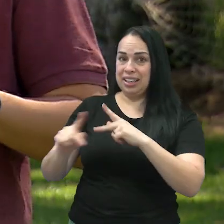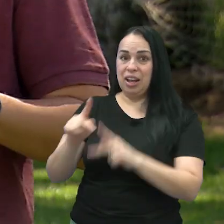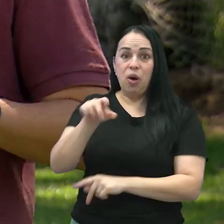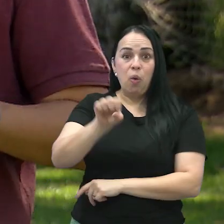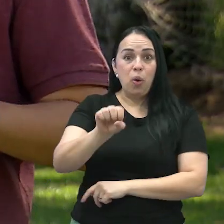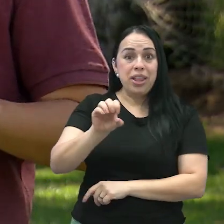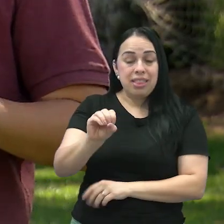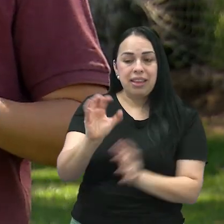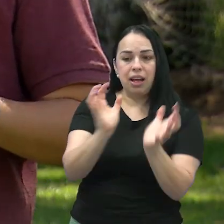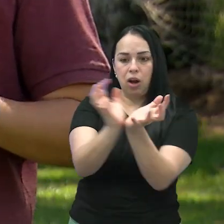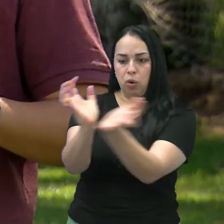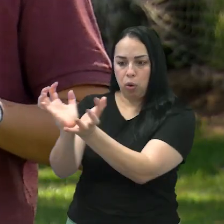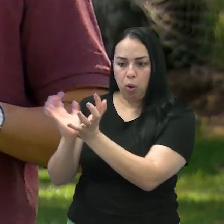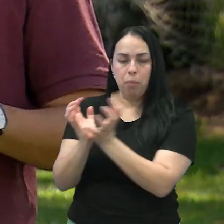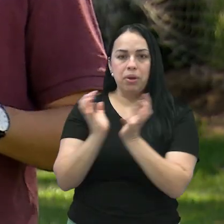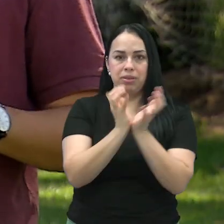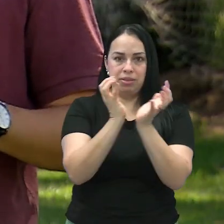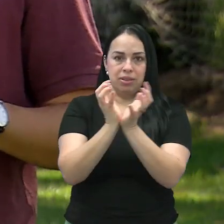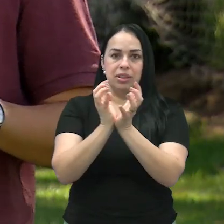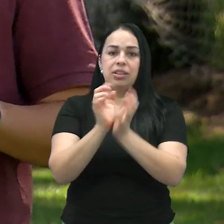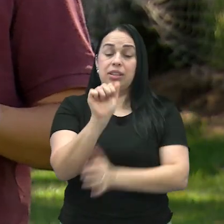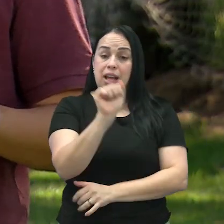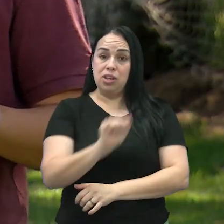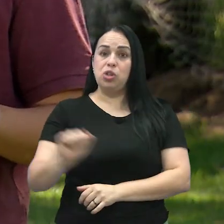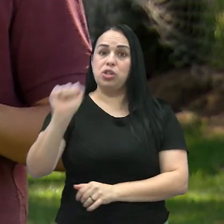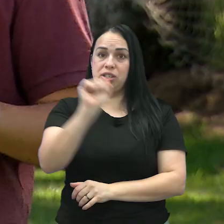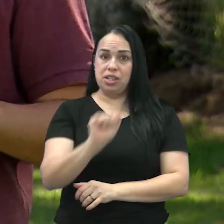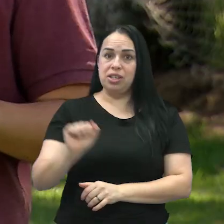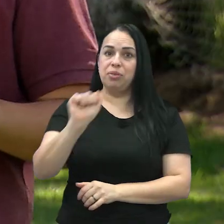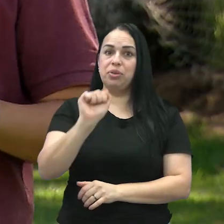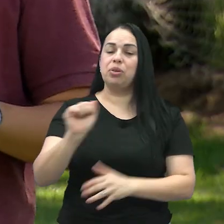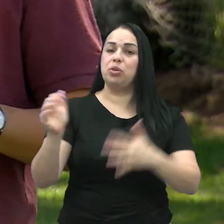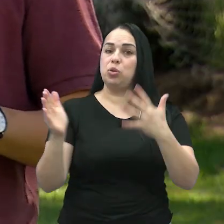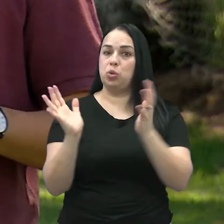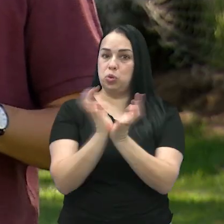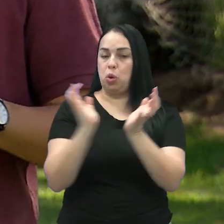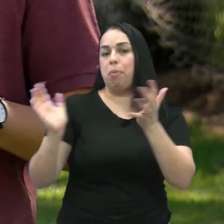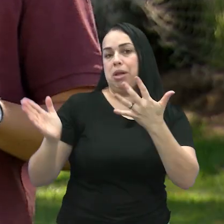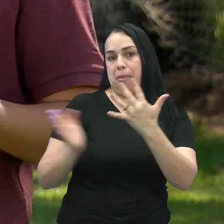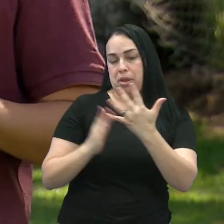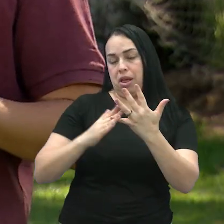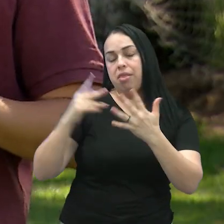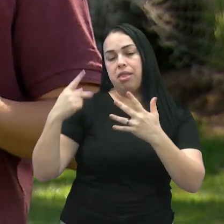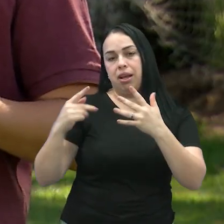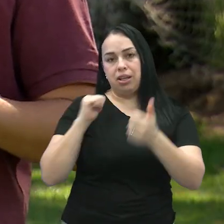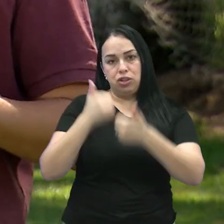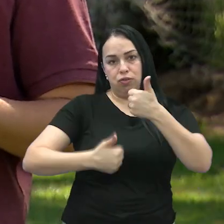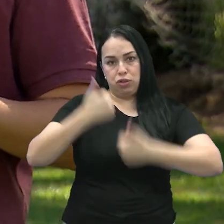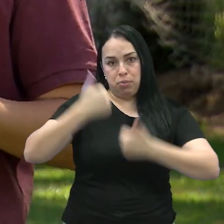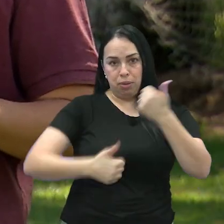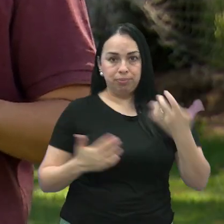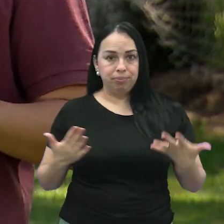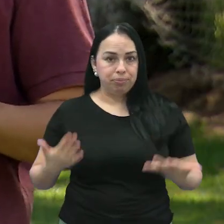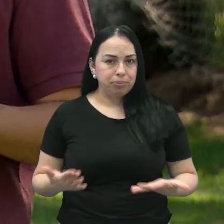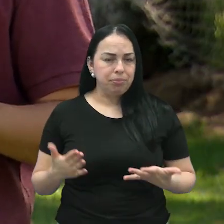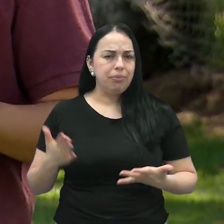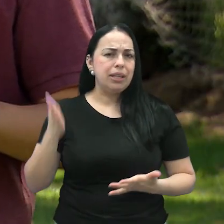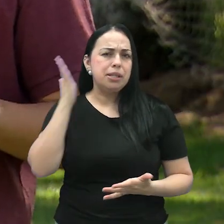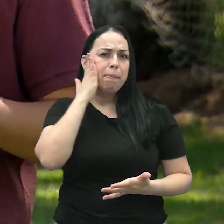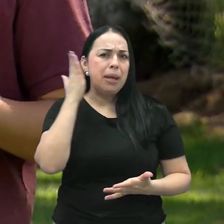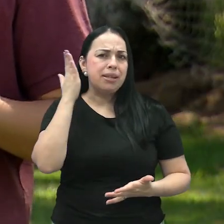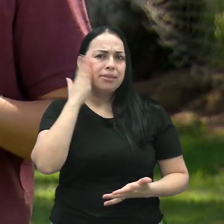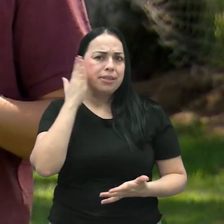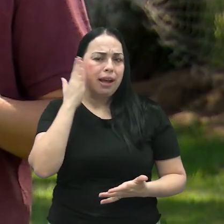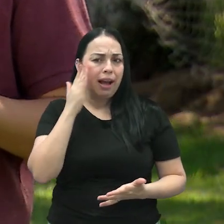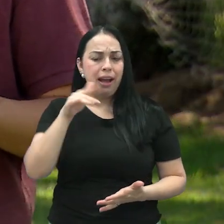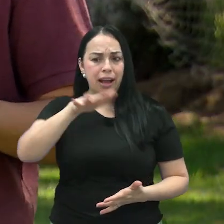de 80 clubes ligados à ACAF, que é a Associação de Clubes Amadores de Futebol. E se levar em consideração toda a cidade, esse